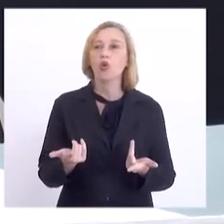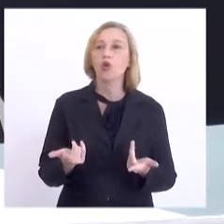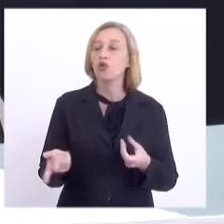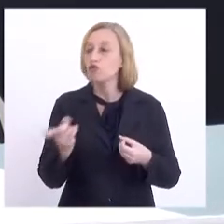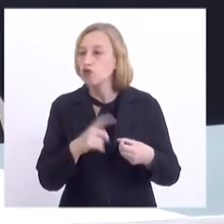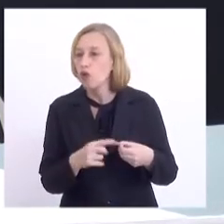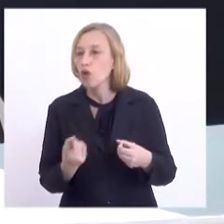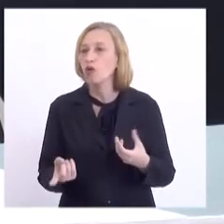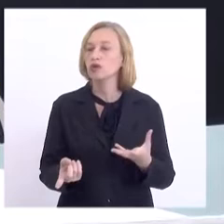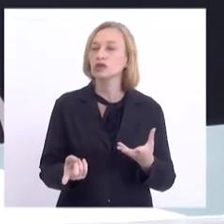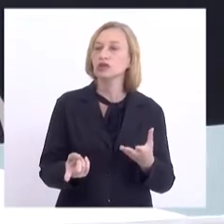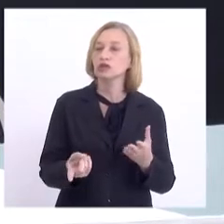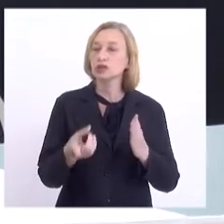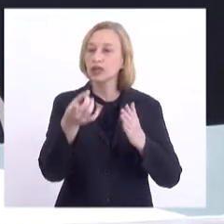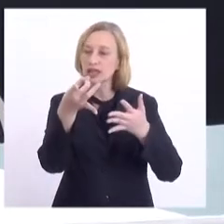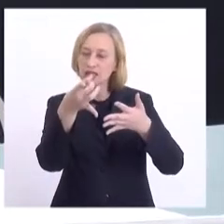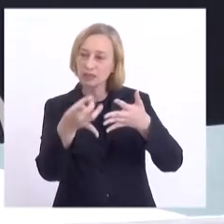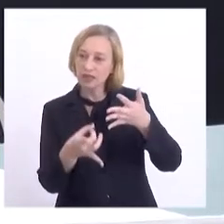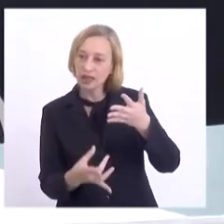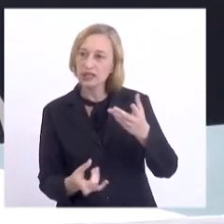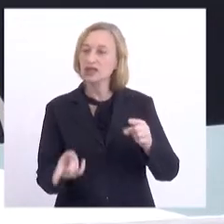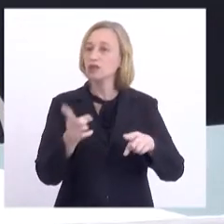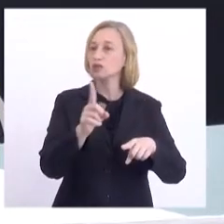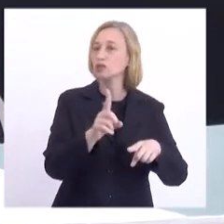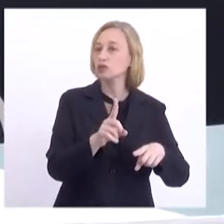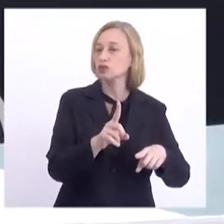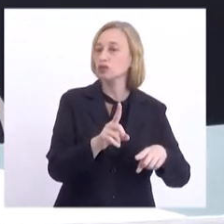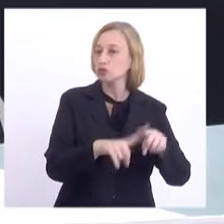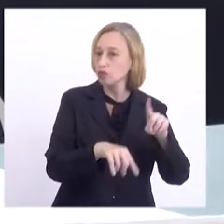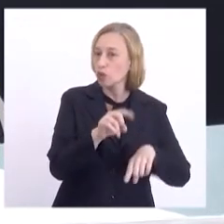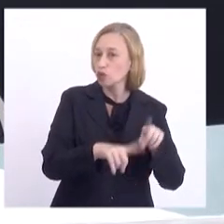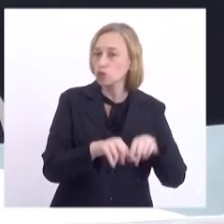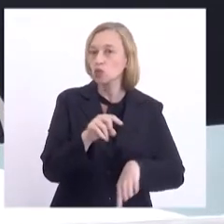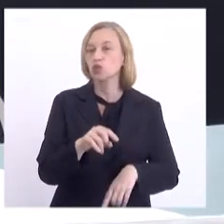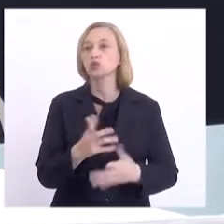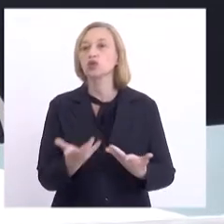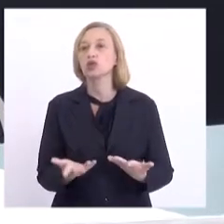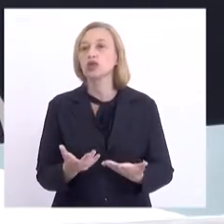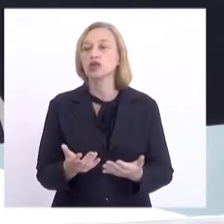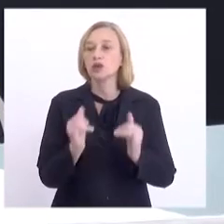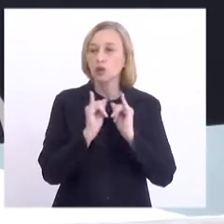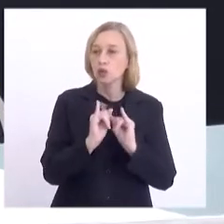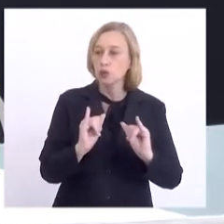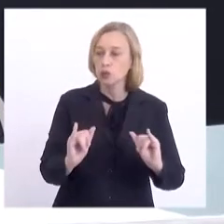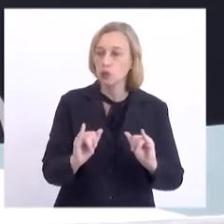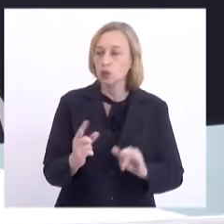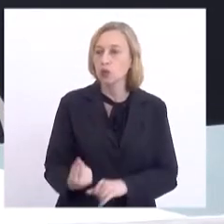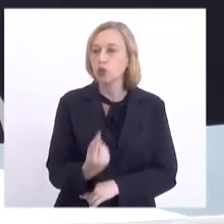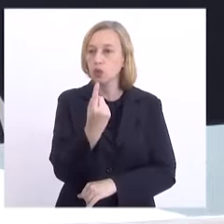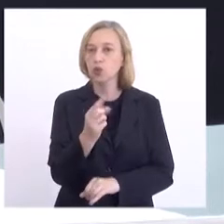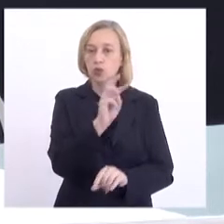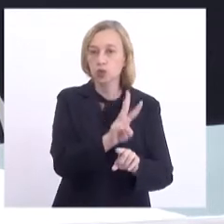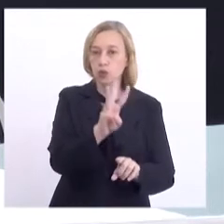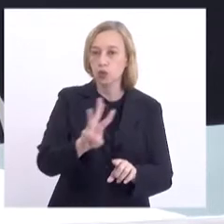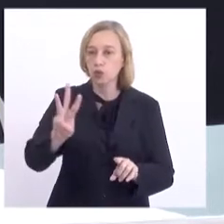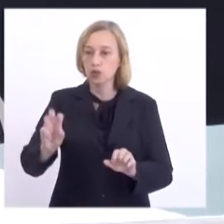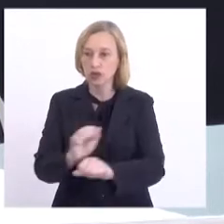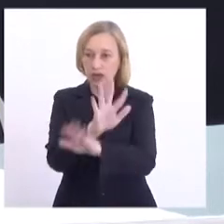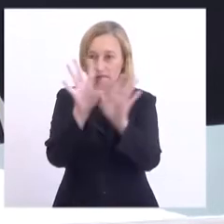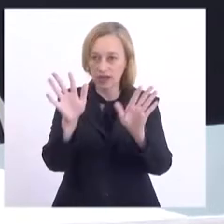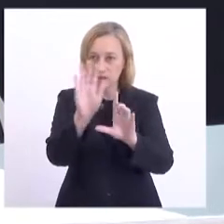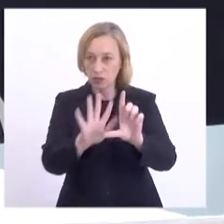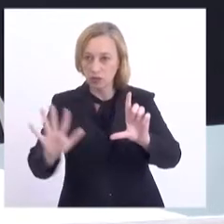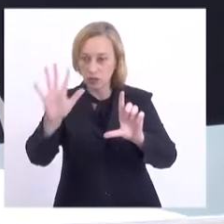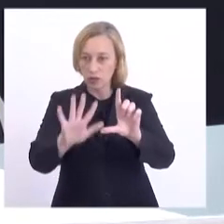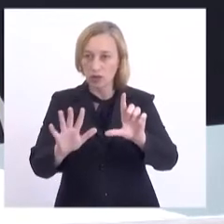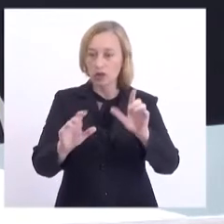retorno descrição do objeto a e fazer essa publicização no site da Transparência no